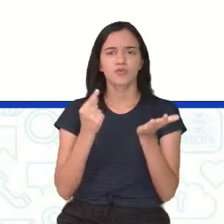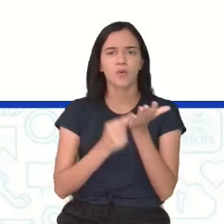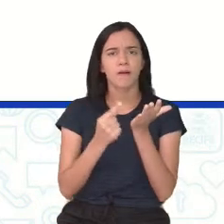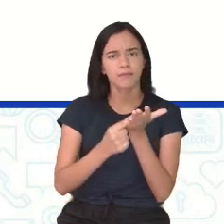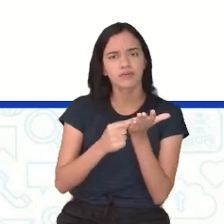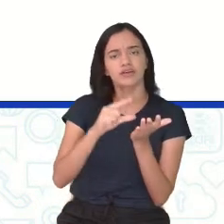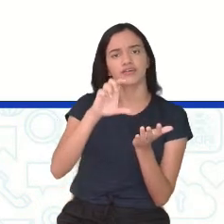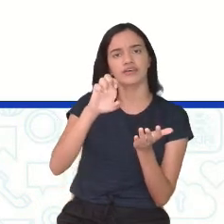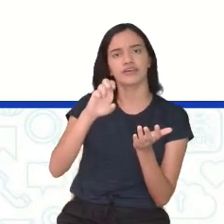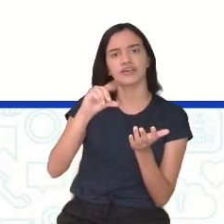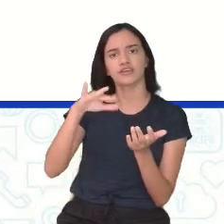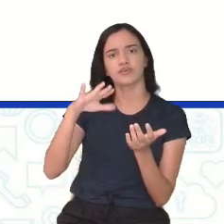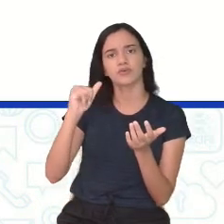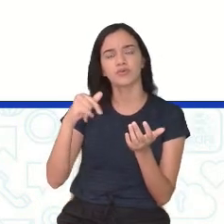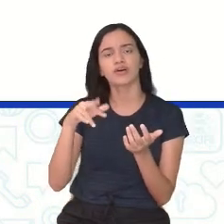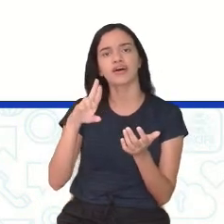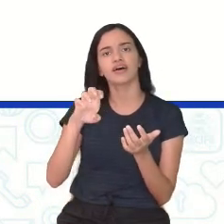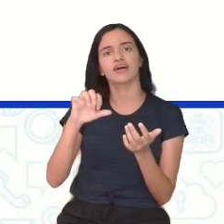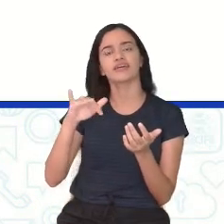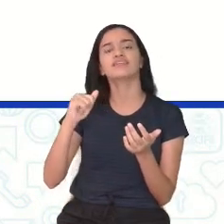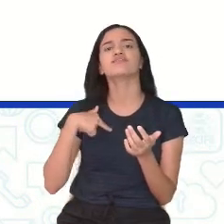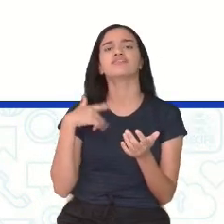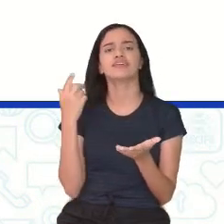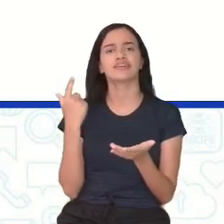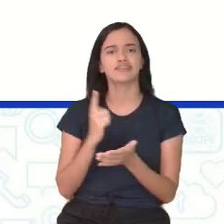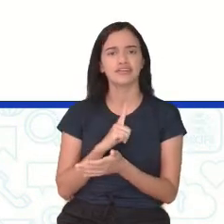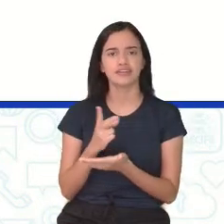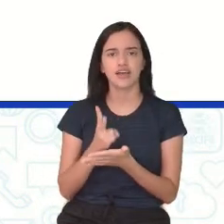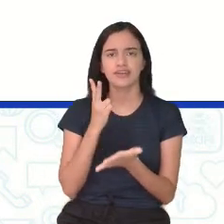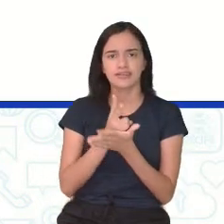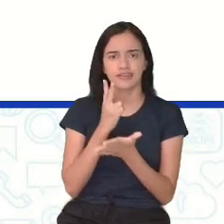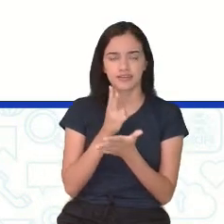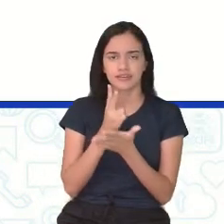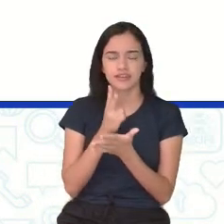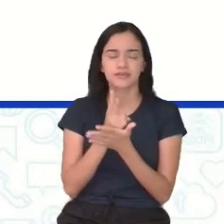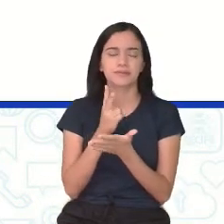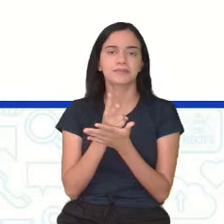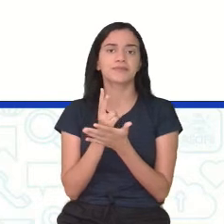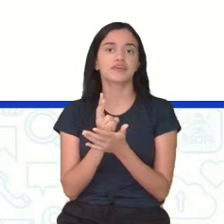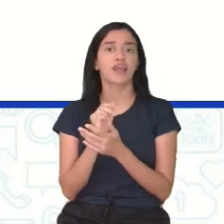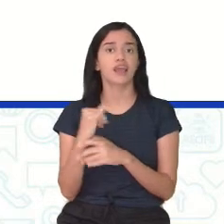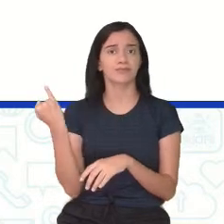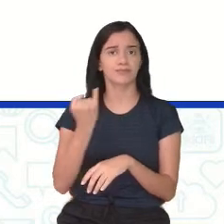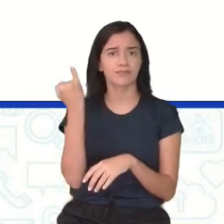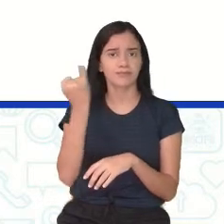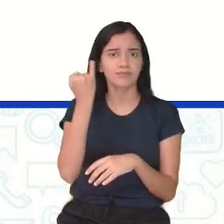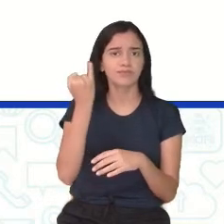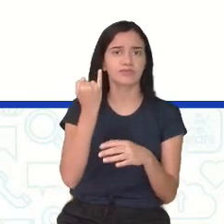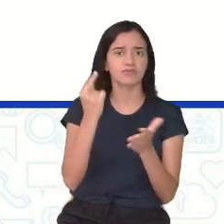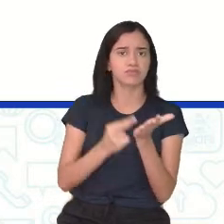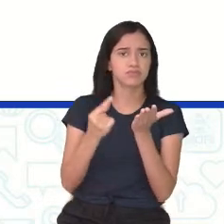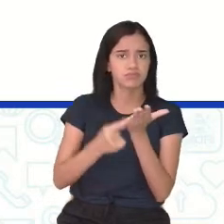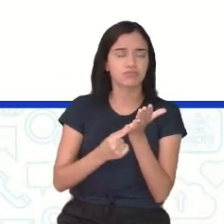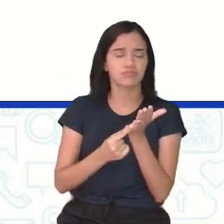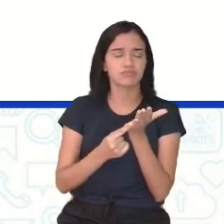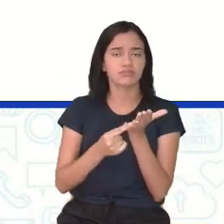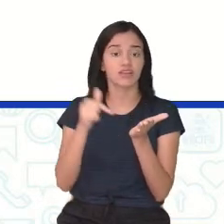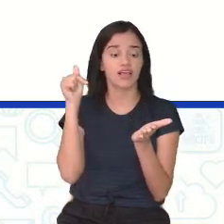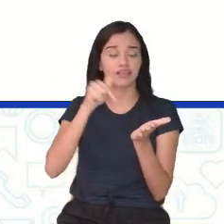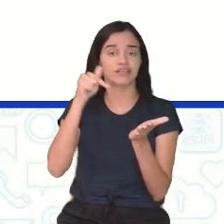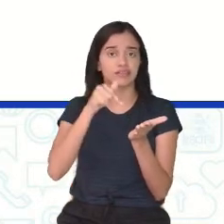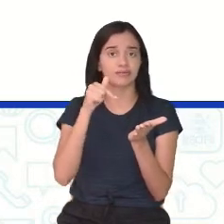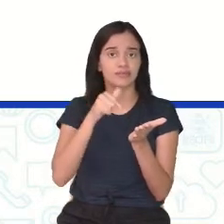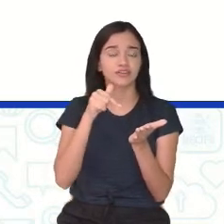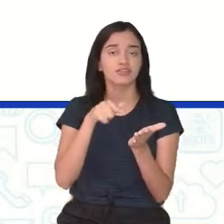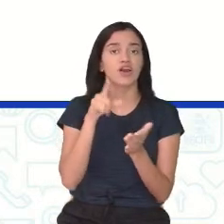Educa Recife, né? A gente sempre bate nessa tecla porque esse aplicativo é muito importante, é através dele que